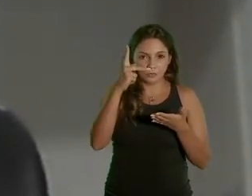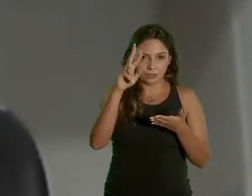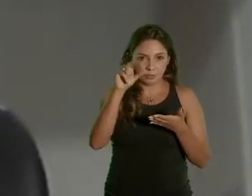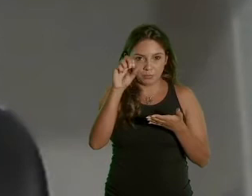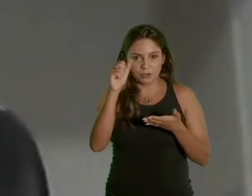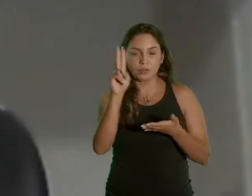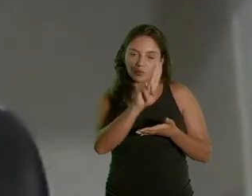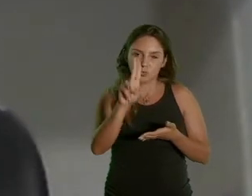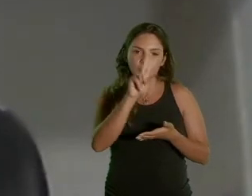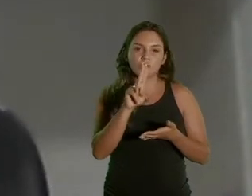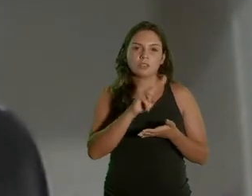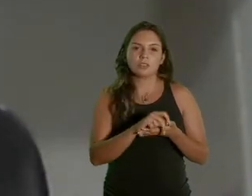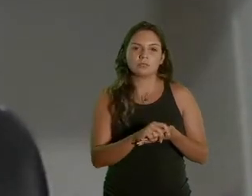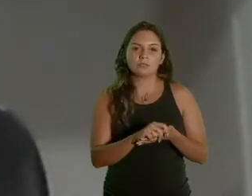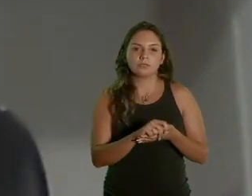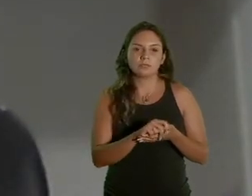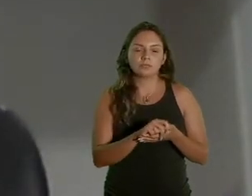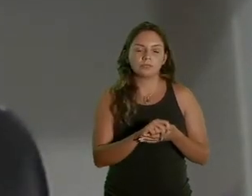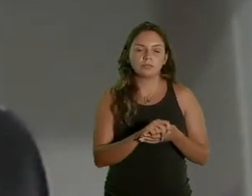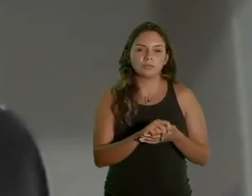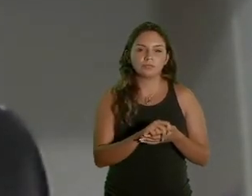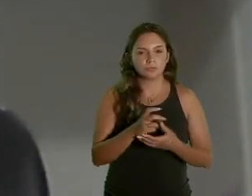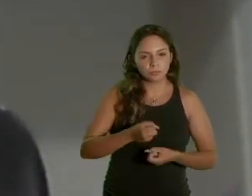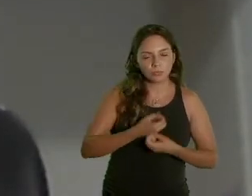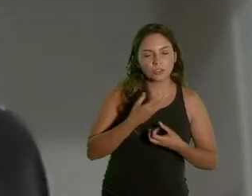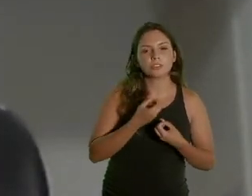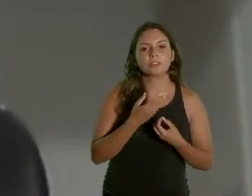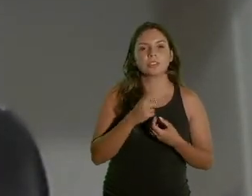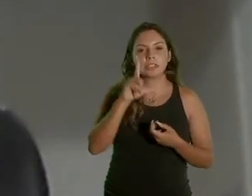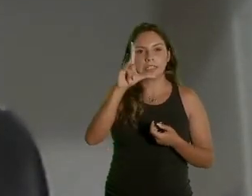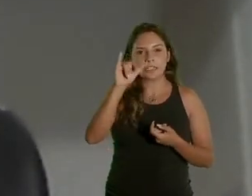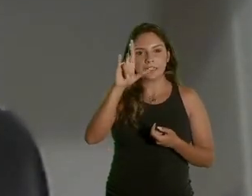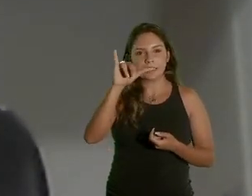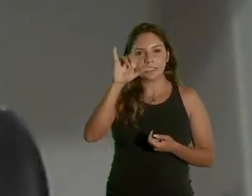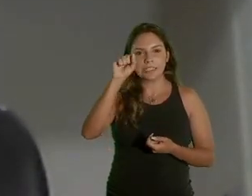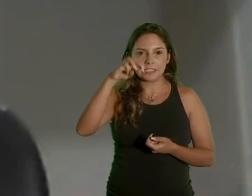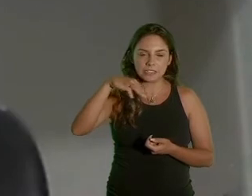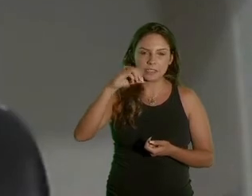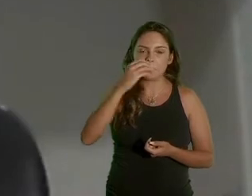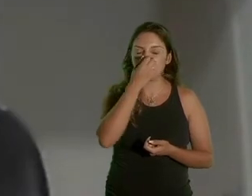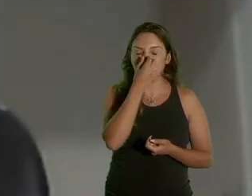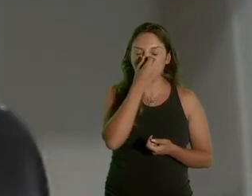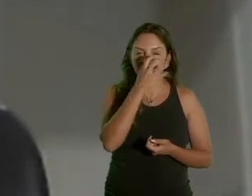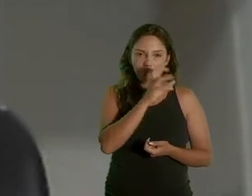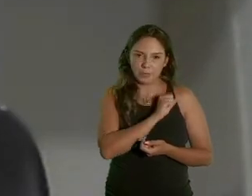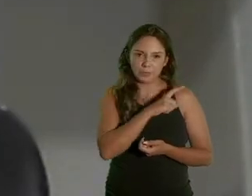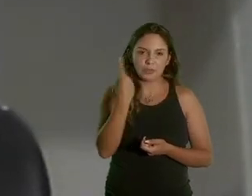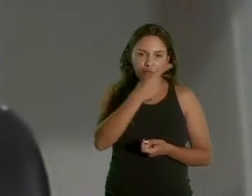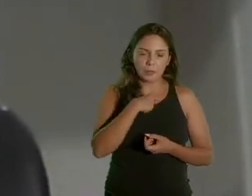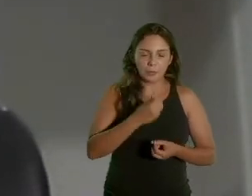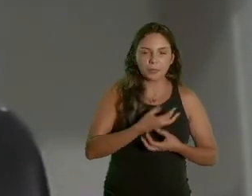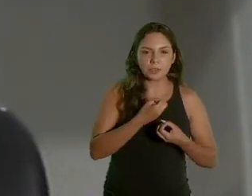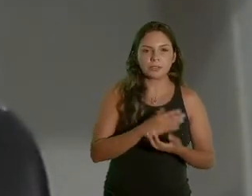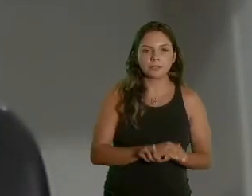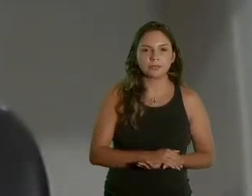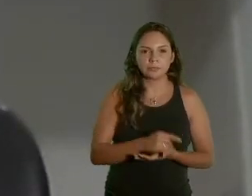utiliza dos artifícios poéticos, do lirismo, da paixão que a gente aplica na poesia.